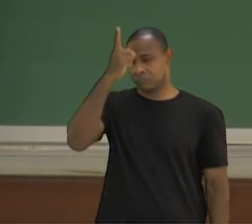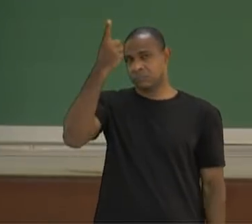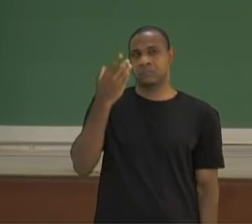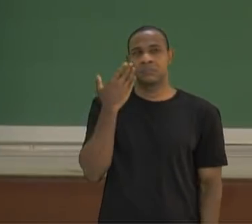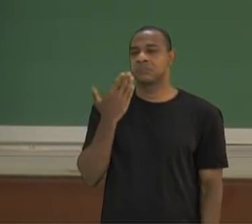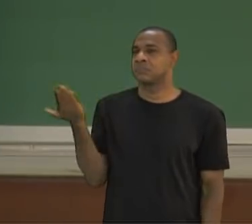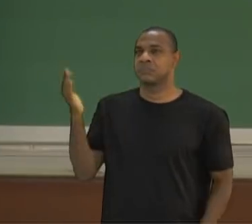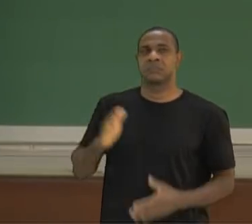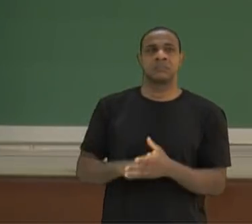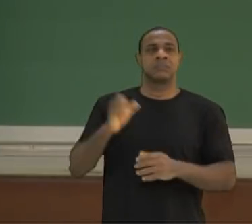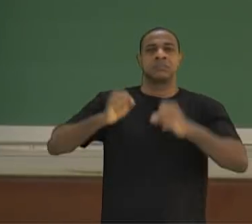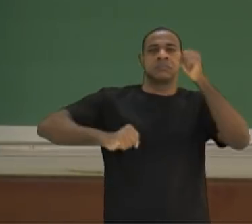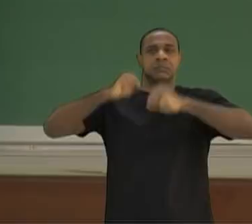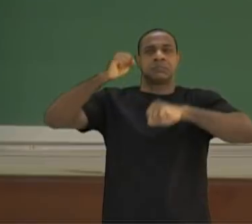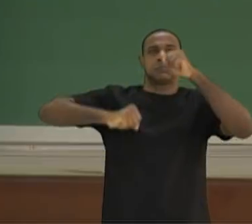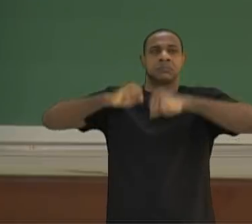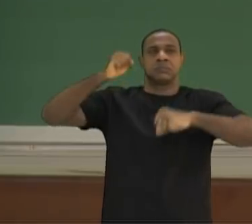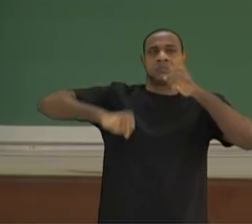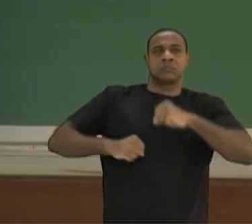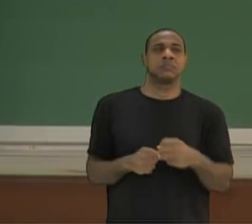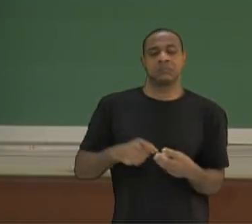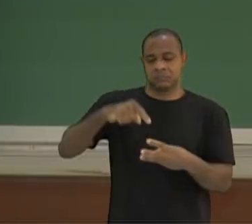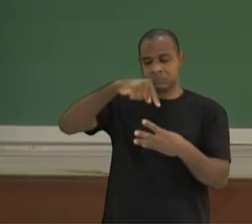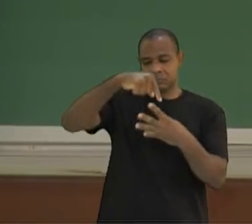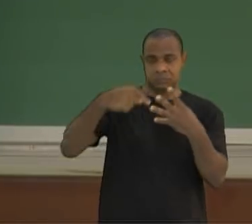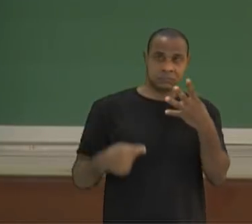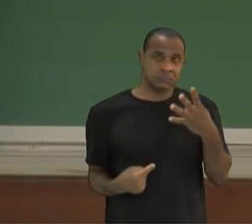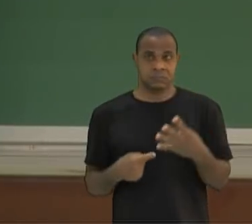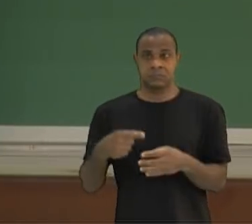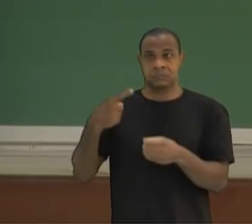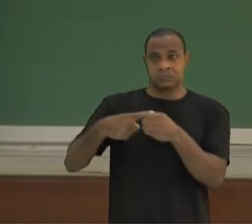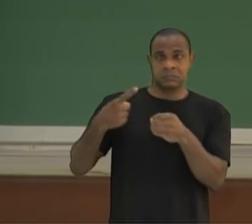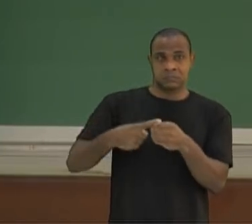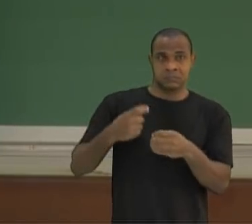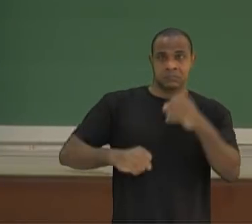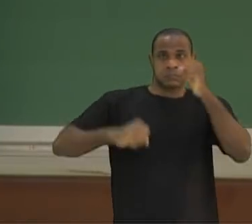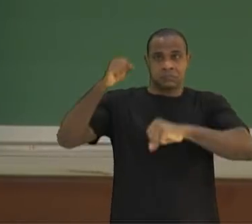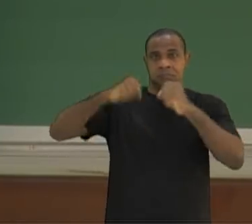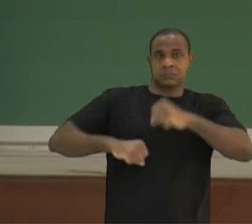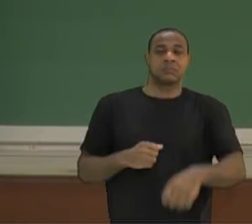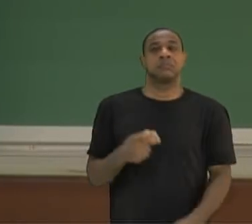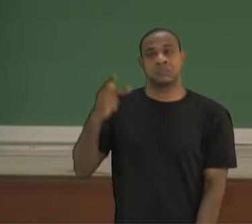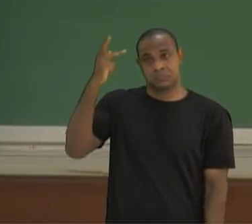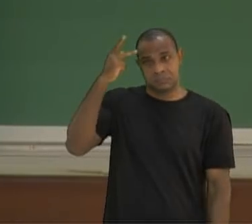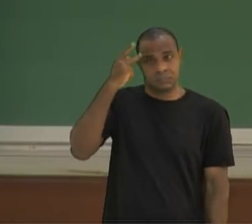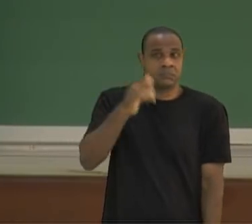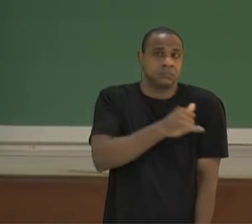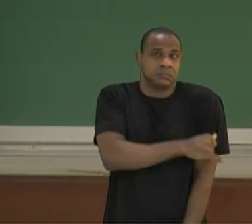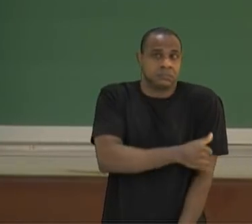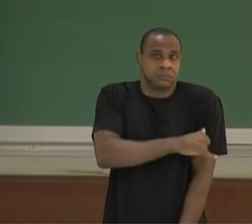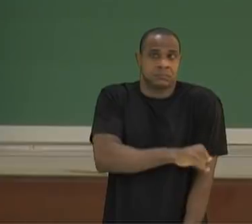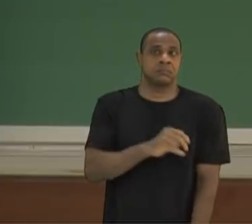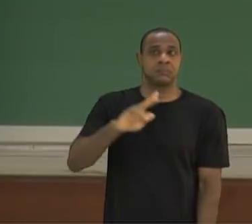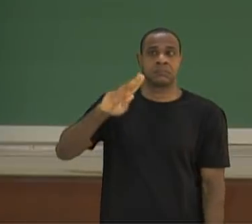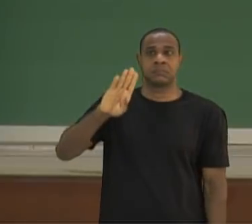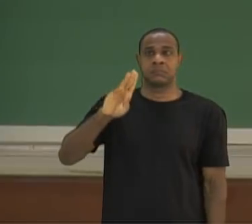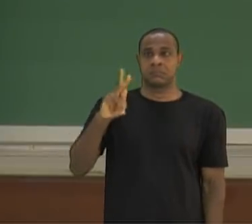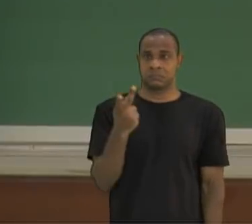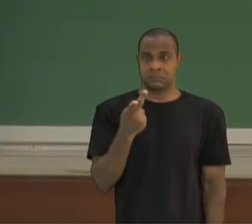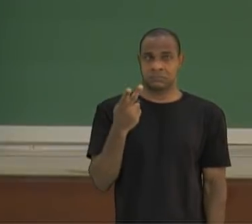As indústrias instaladas nas 3 maiores cidades do país, São Paulo, Rio de Janeiro e Belo Horizonte, então são as áreas